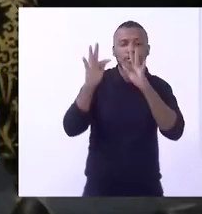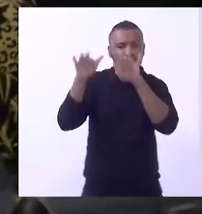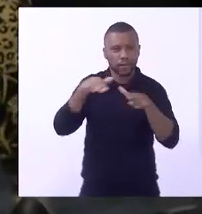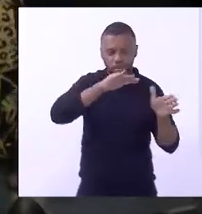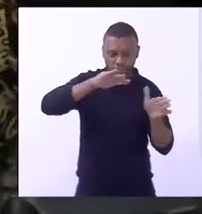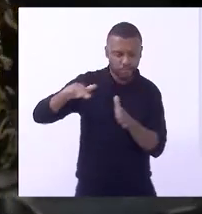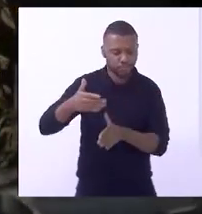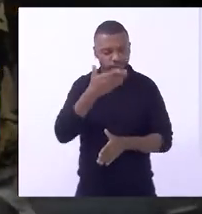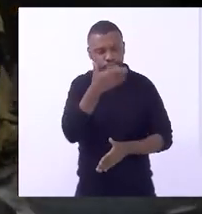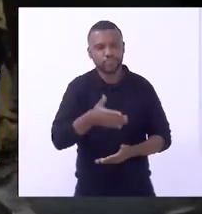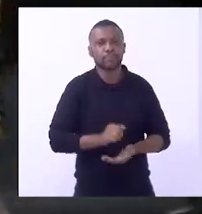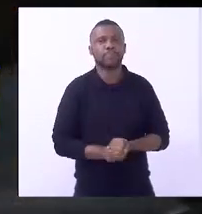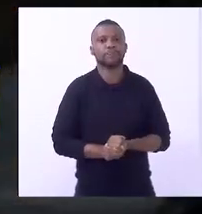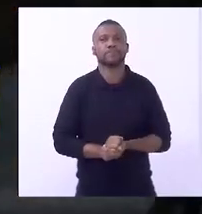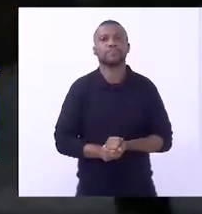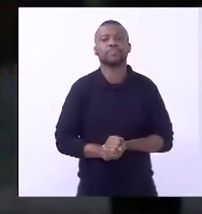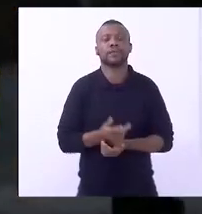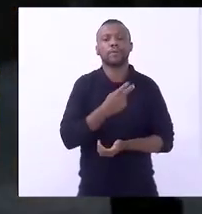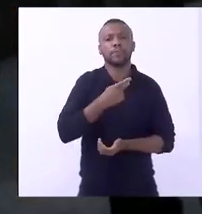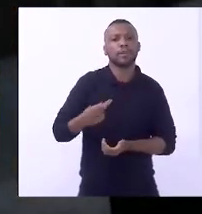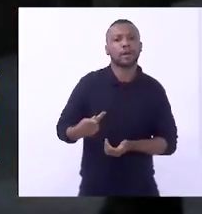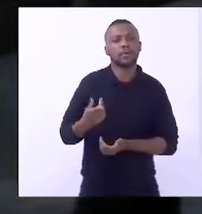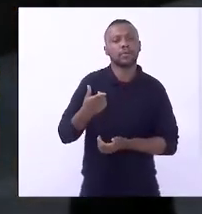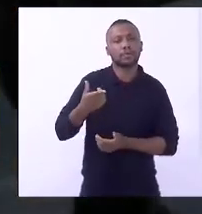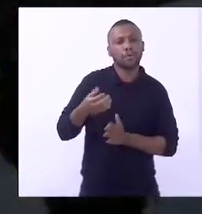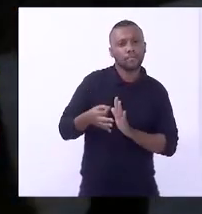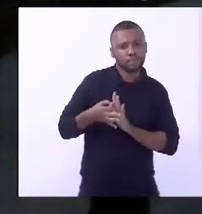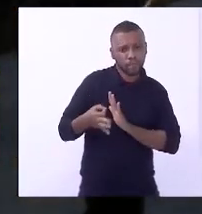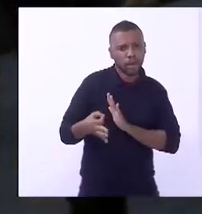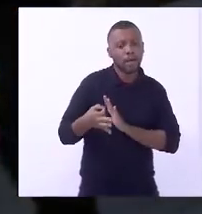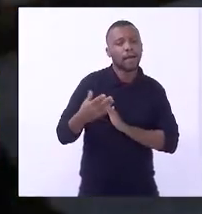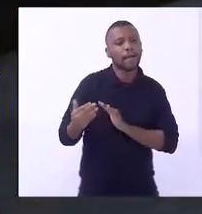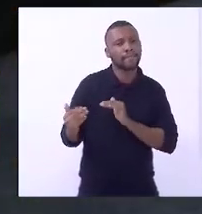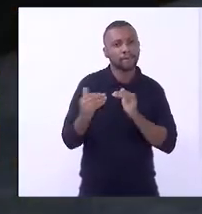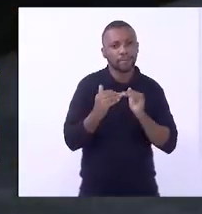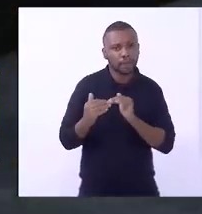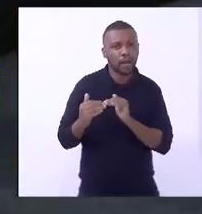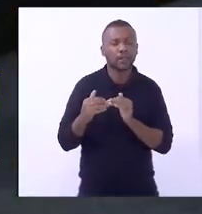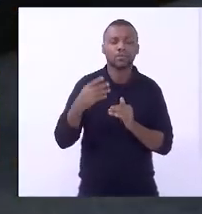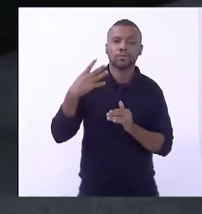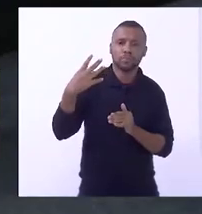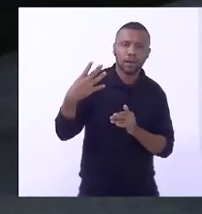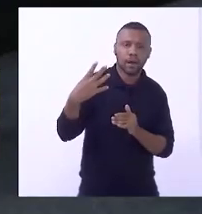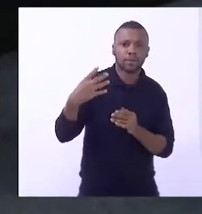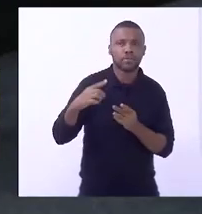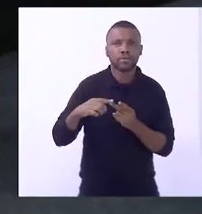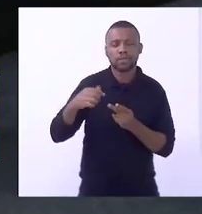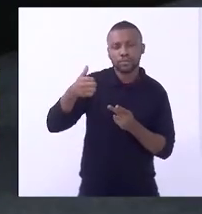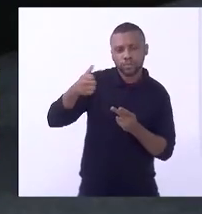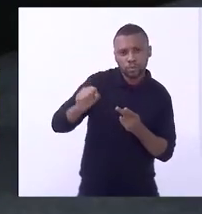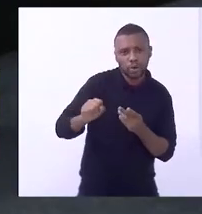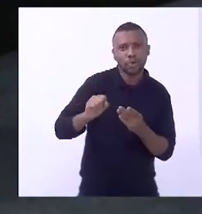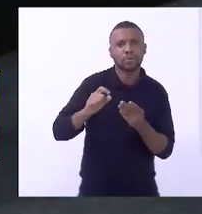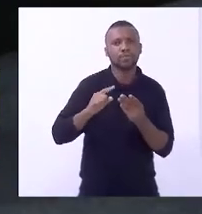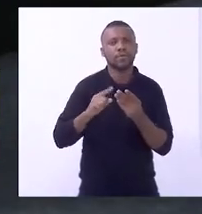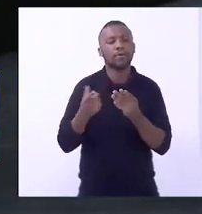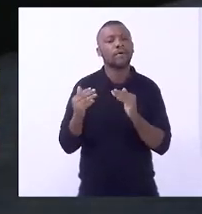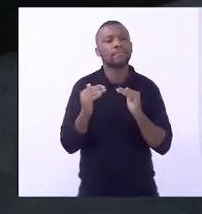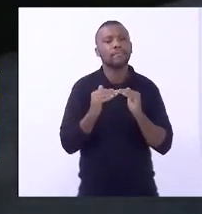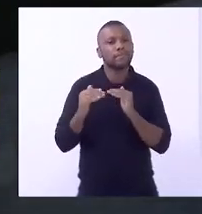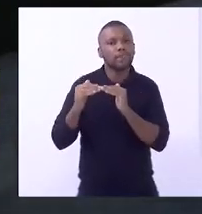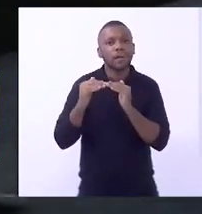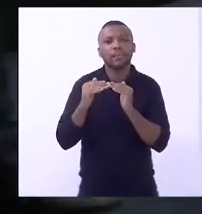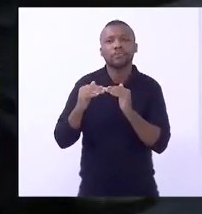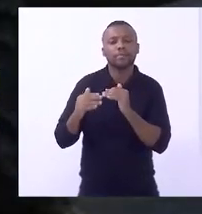Senhor presidente, o parecer é favorável às emendas 4 com subemenda e 18. Favorável com subemenda aglutinativa às emendas 1